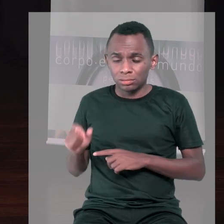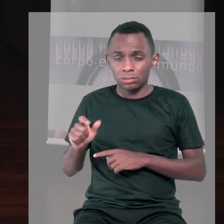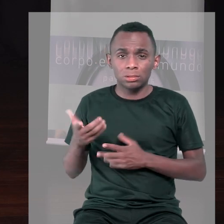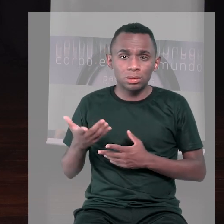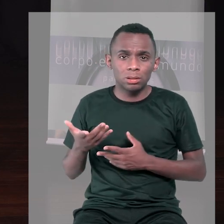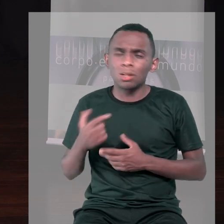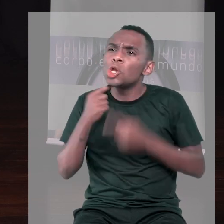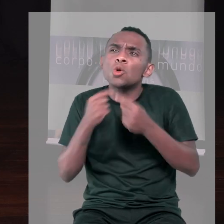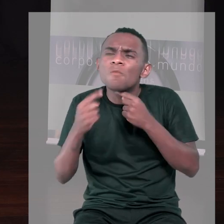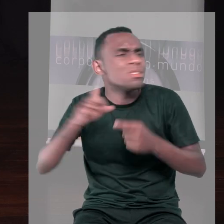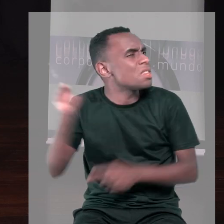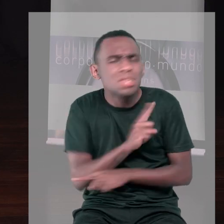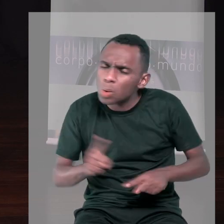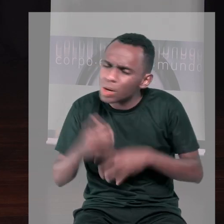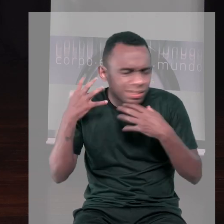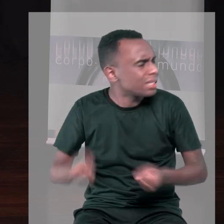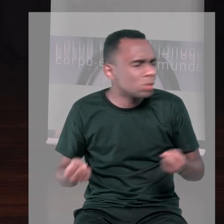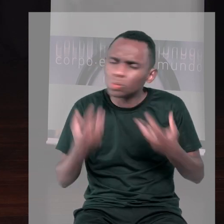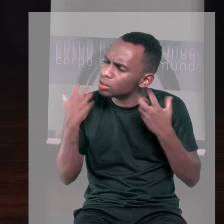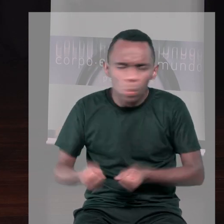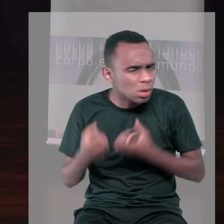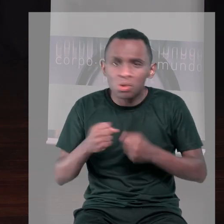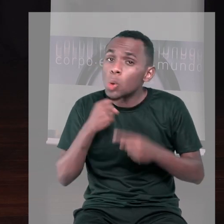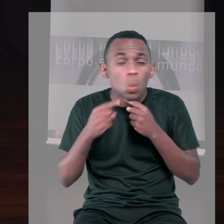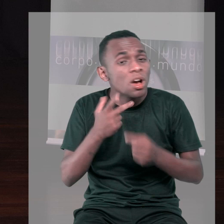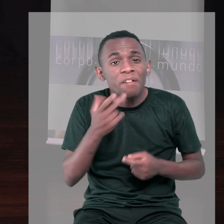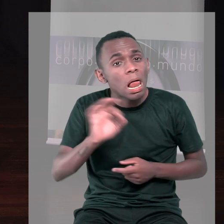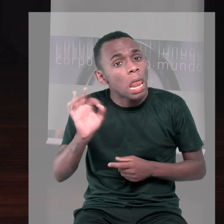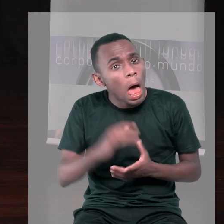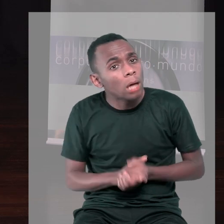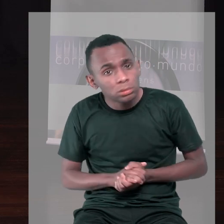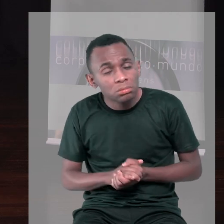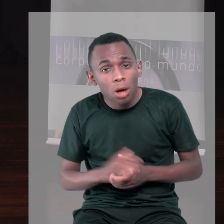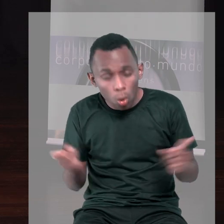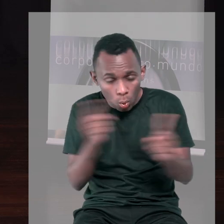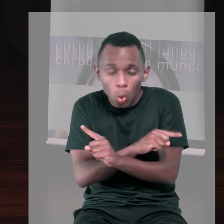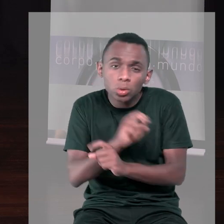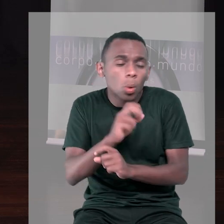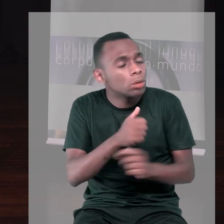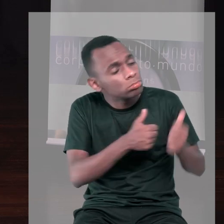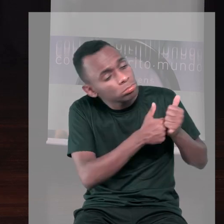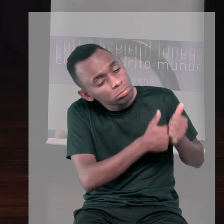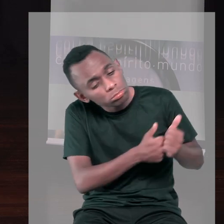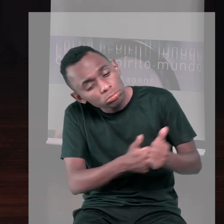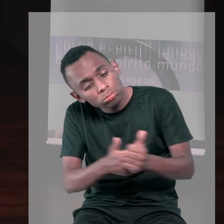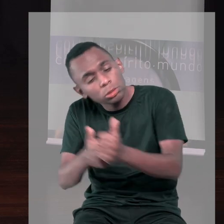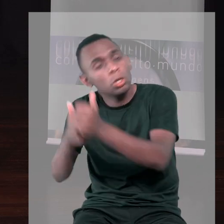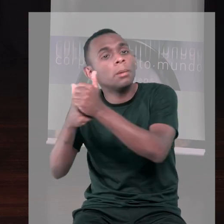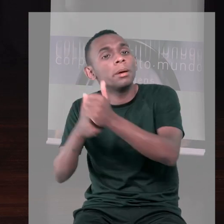de críticas, justamente por aqueles que são mais simpáticos a ela. Não é? Mas por que